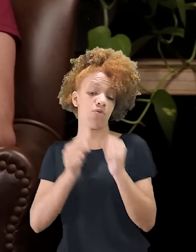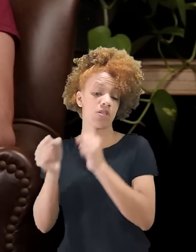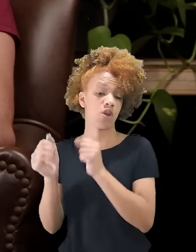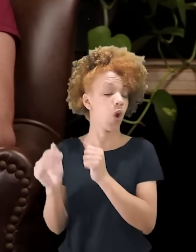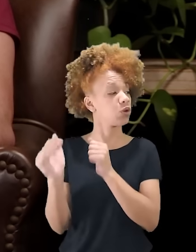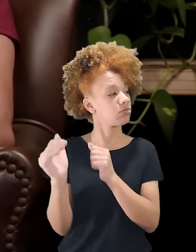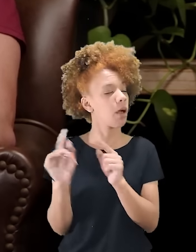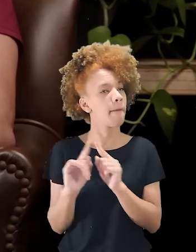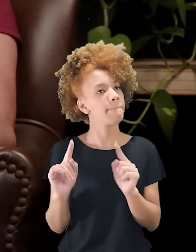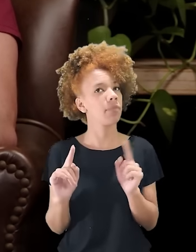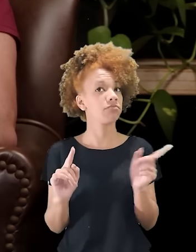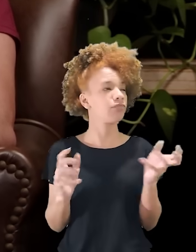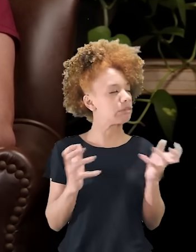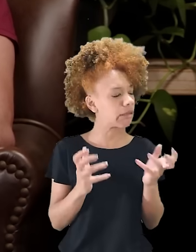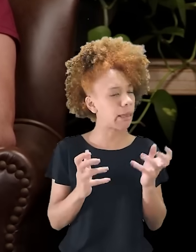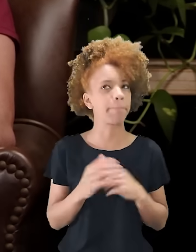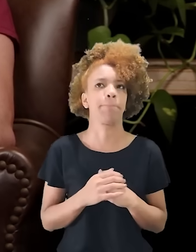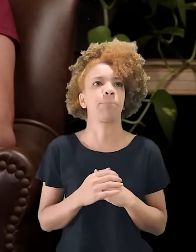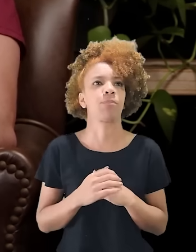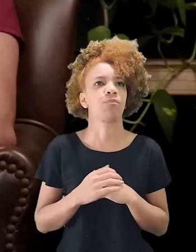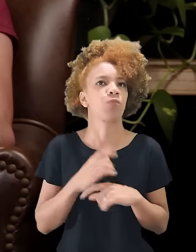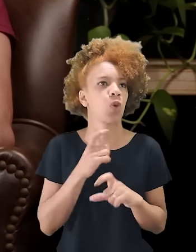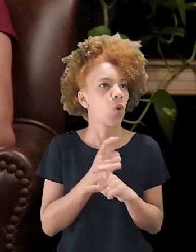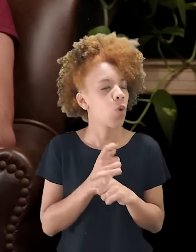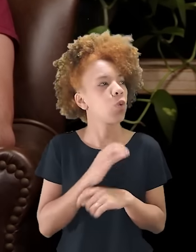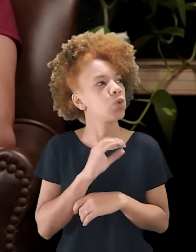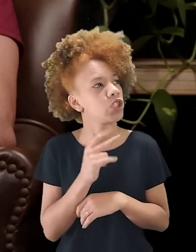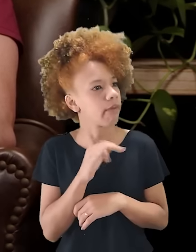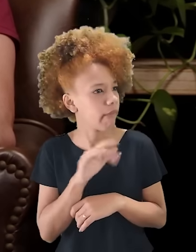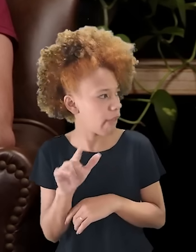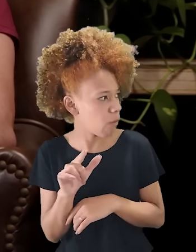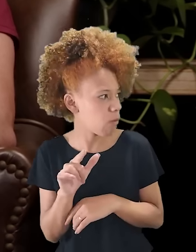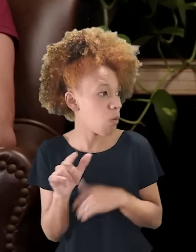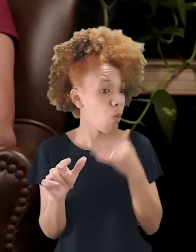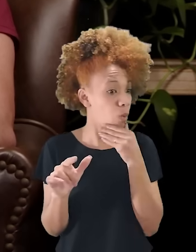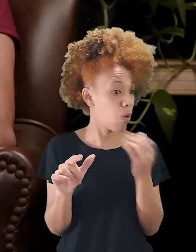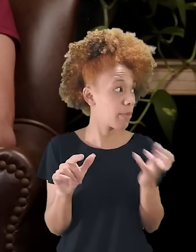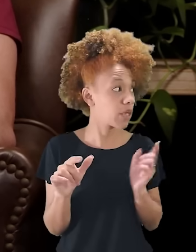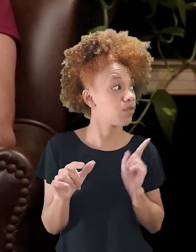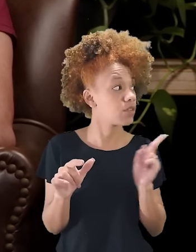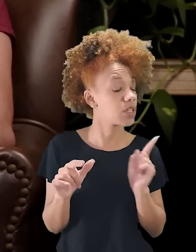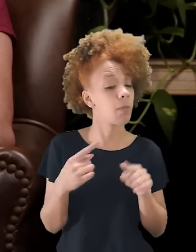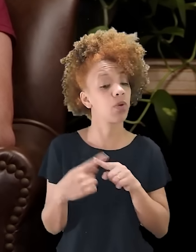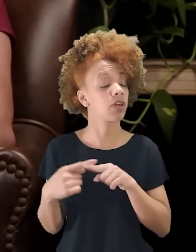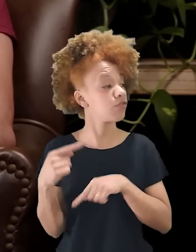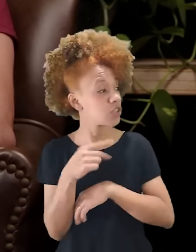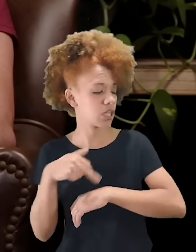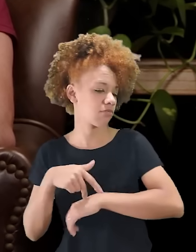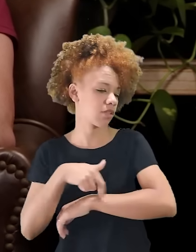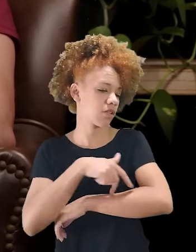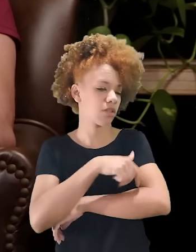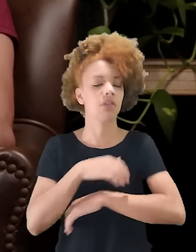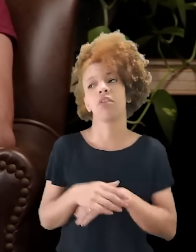uhum da mesma forma que você quer o Chanel o homem quer você porque você é que tá